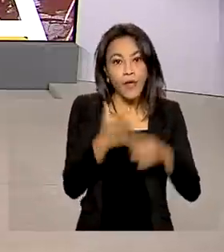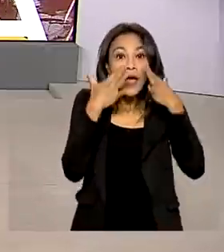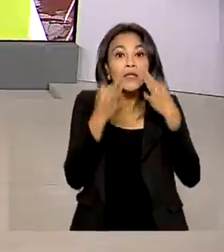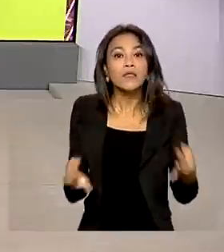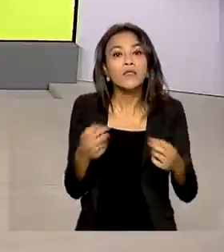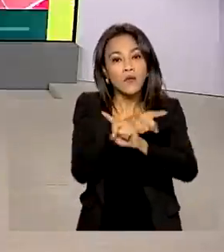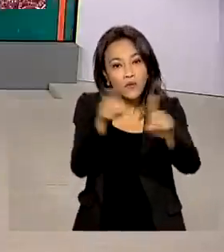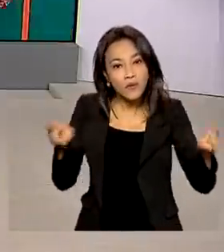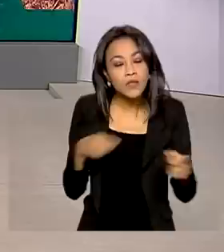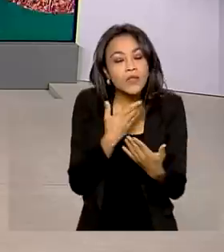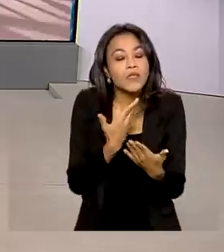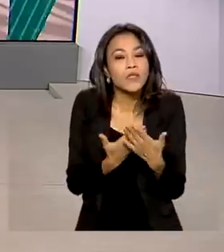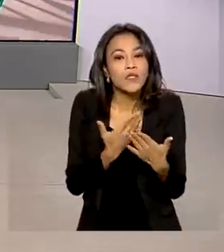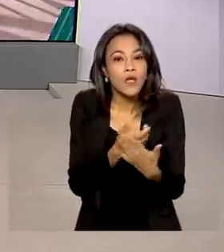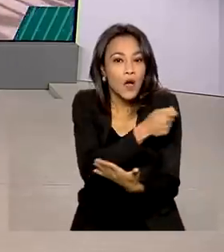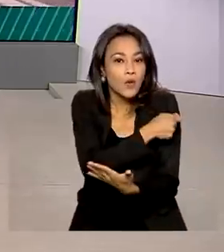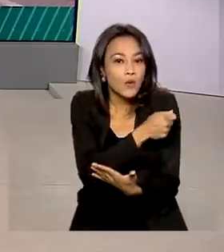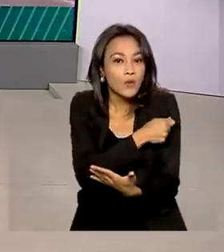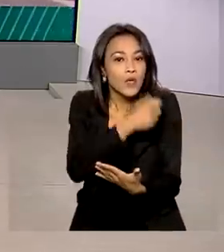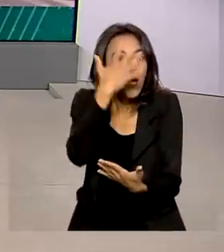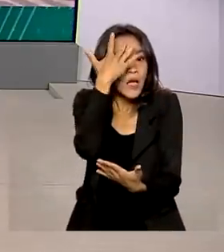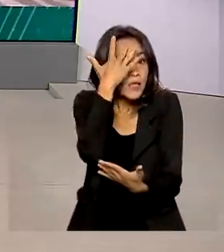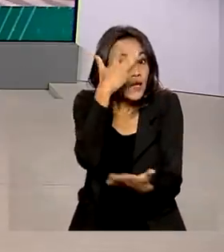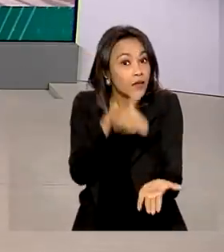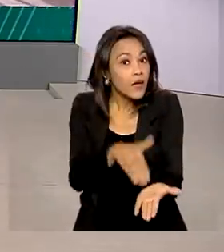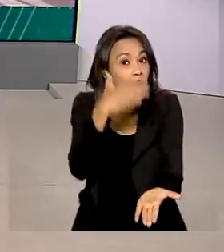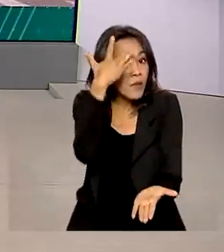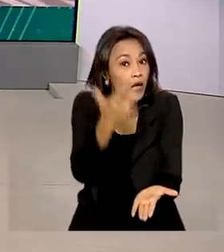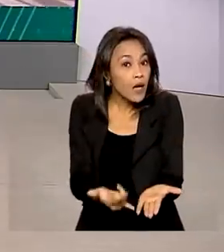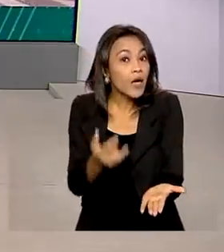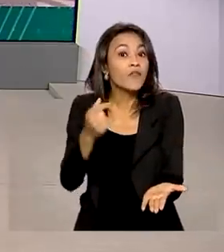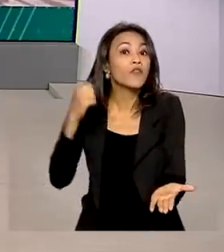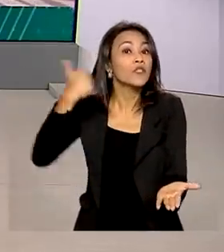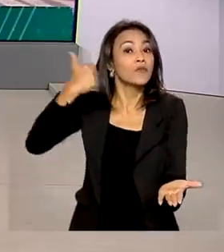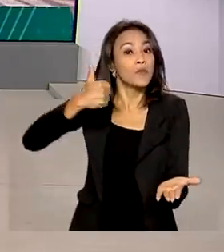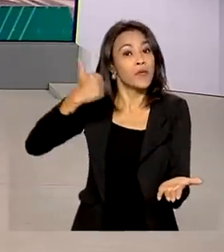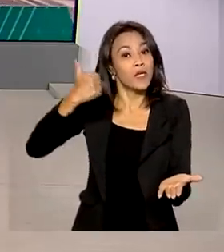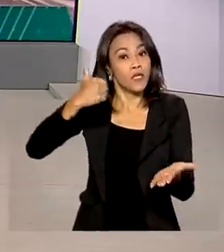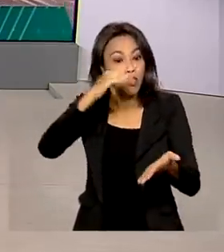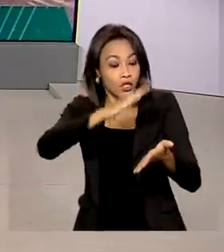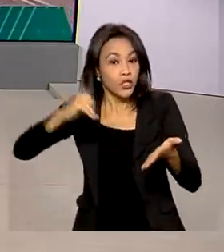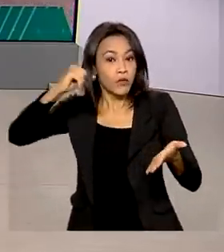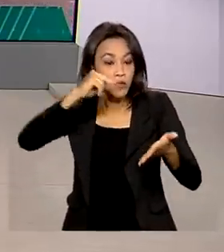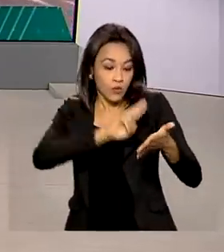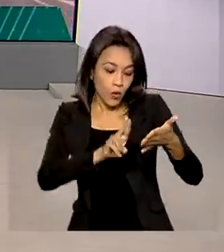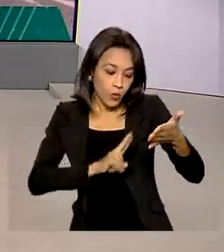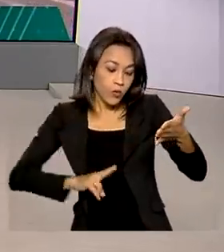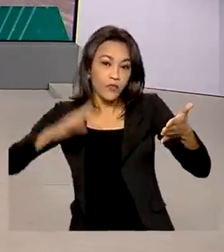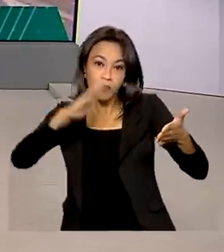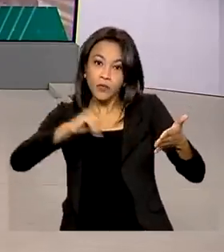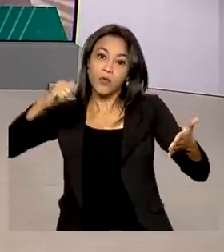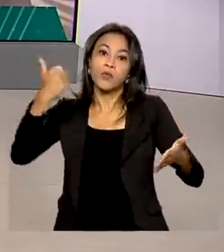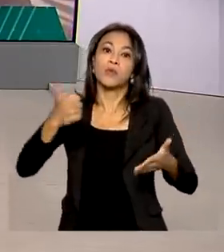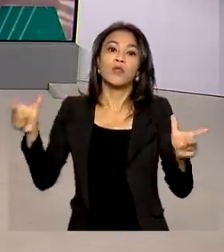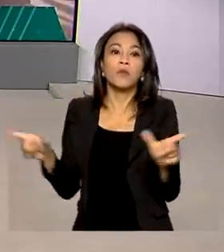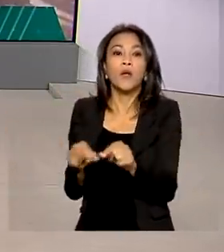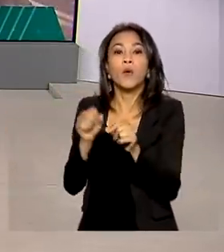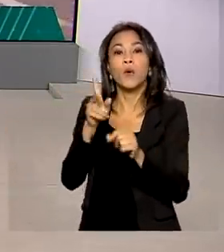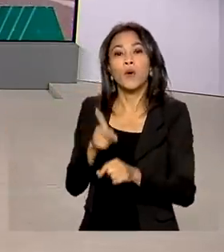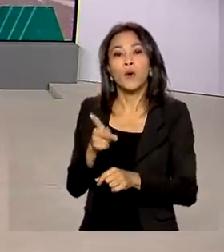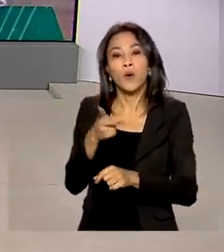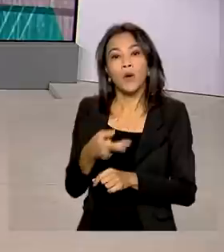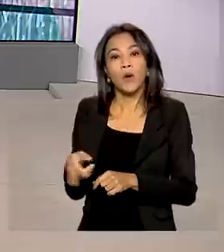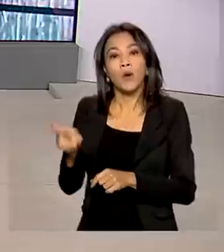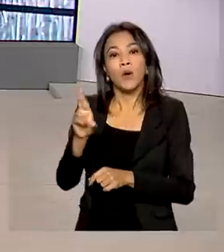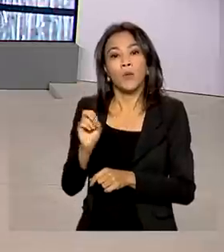estudantes, vai até amanhã o prazo de manifestação de quem foi selecionado na primeira chamada do ProUni, o programa Universidade para Todos. Ao vivo